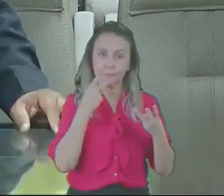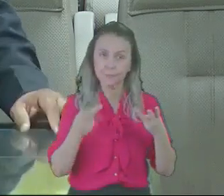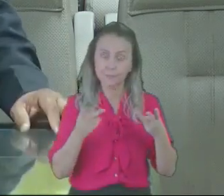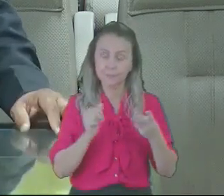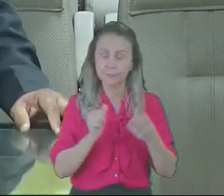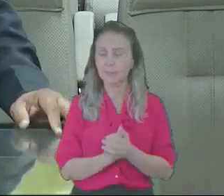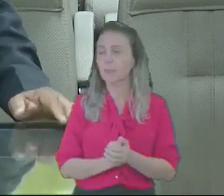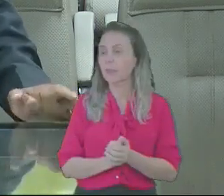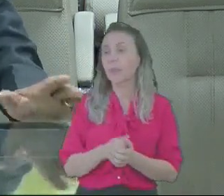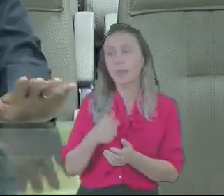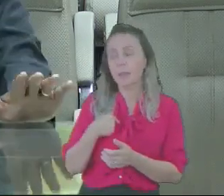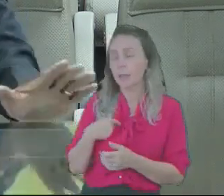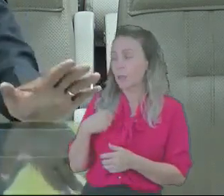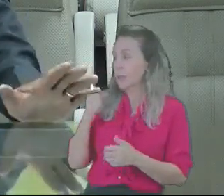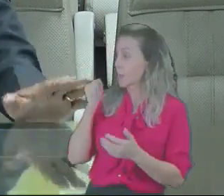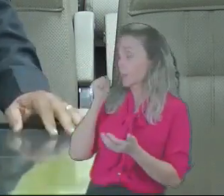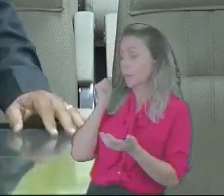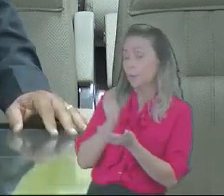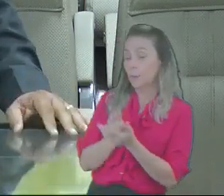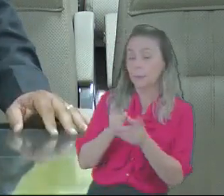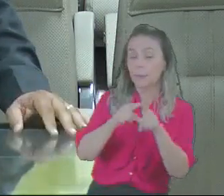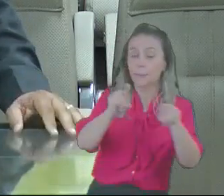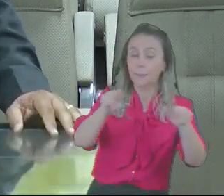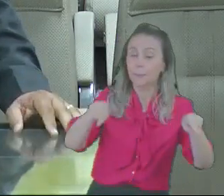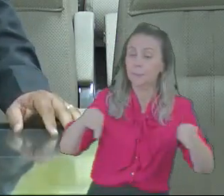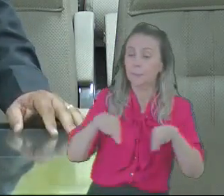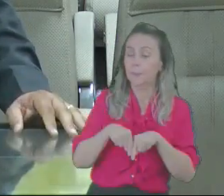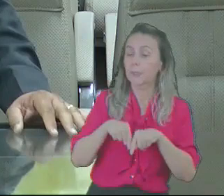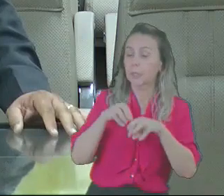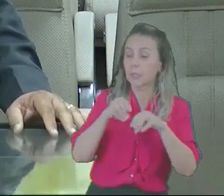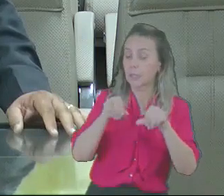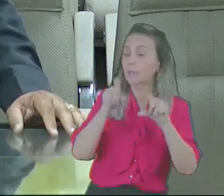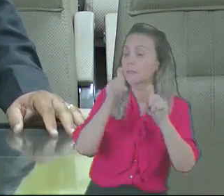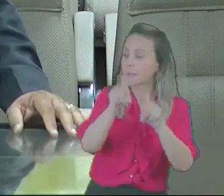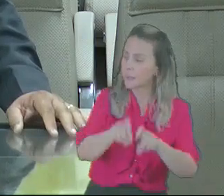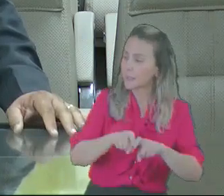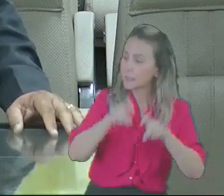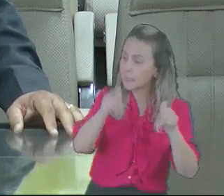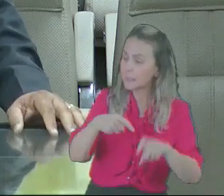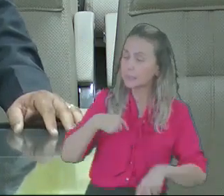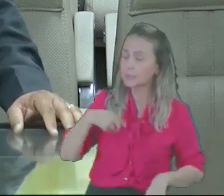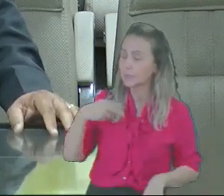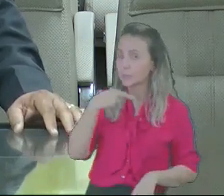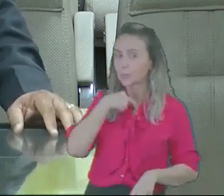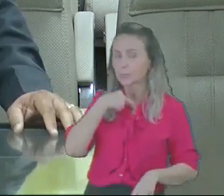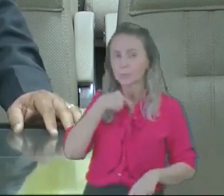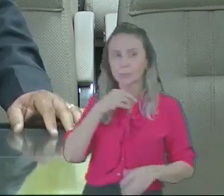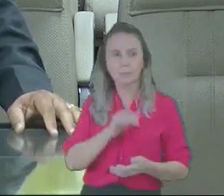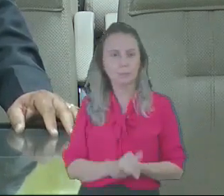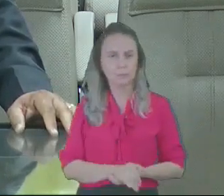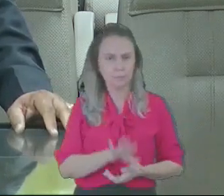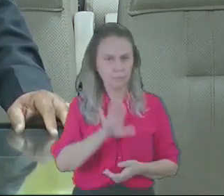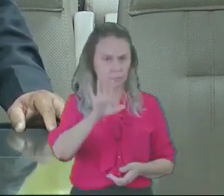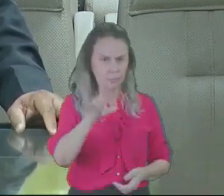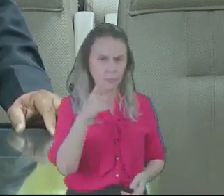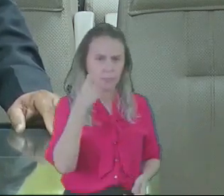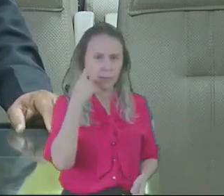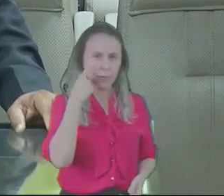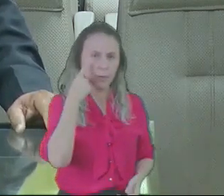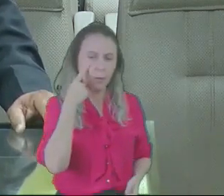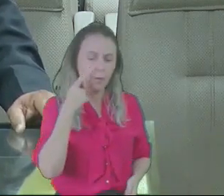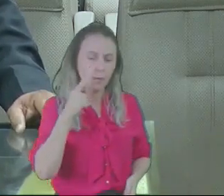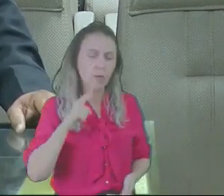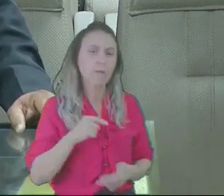comprado terra também disse que não podia ir e você mais observou que muitas vezes irmãos nós